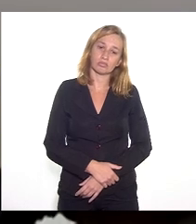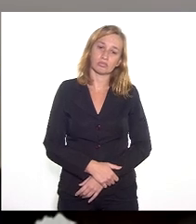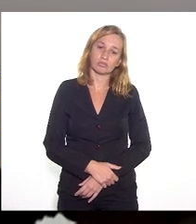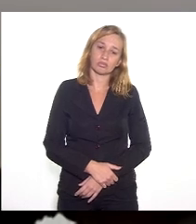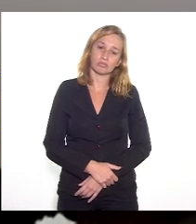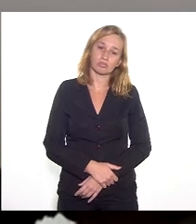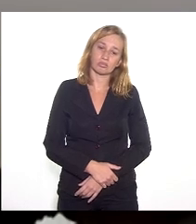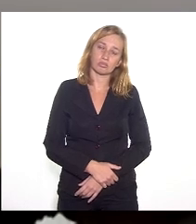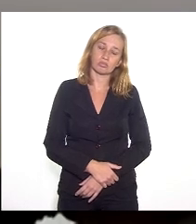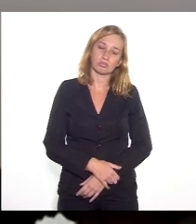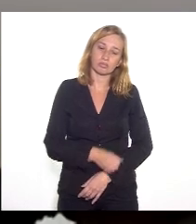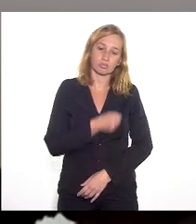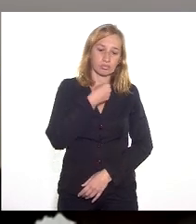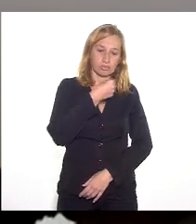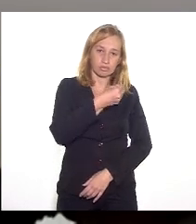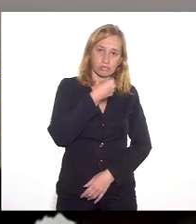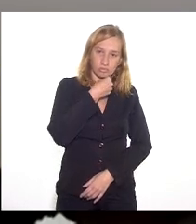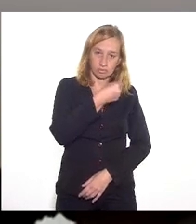com a jornalista